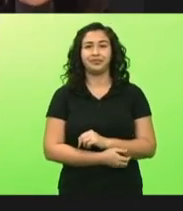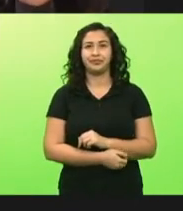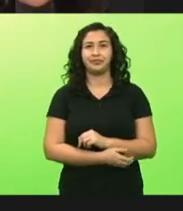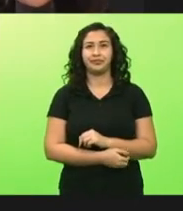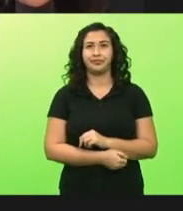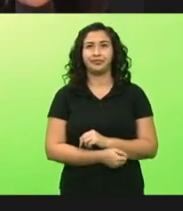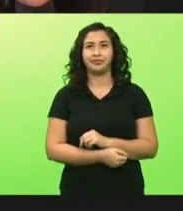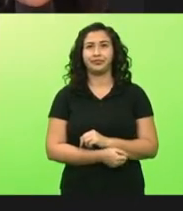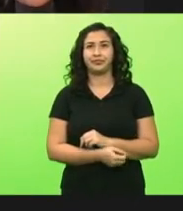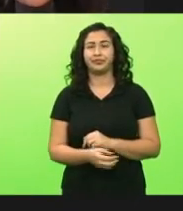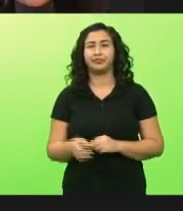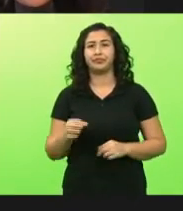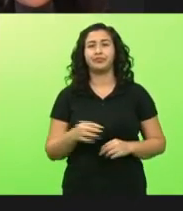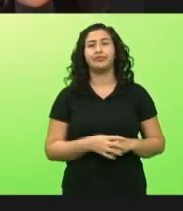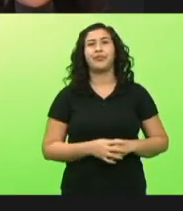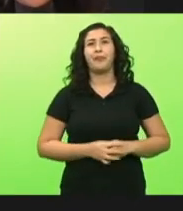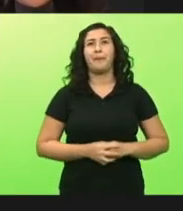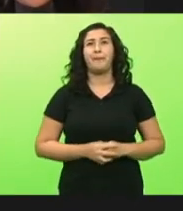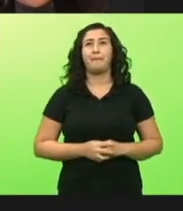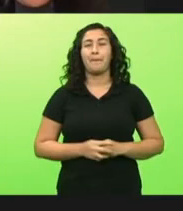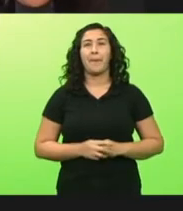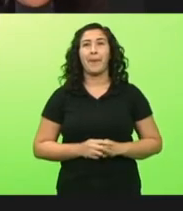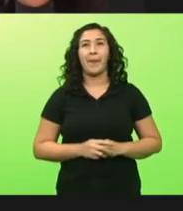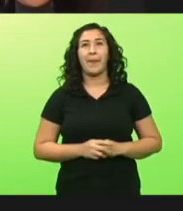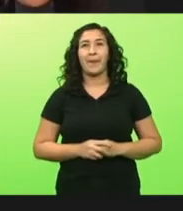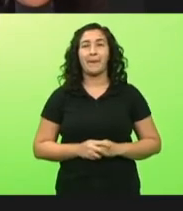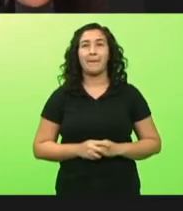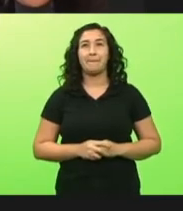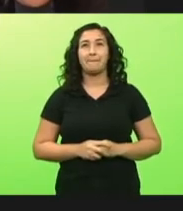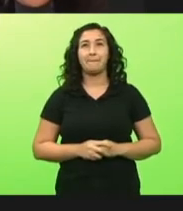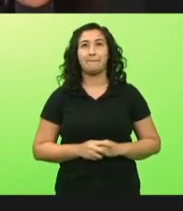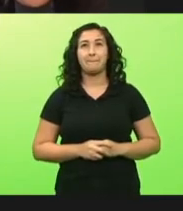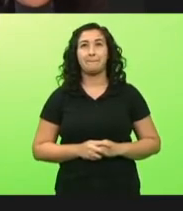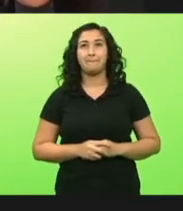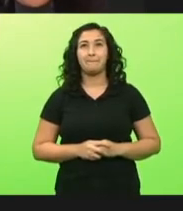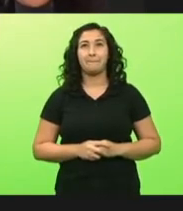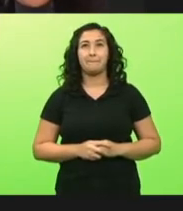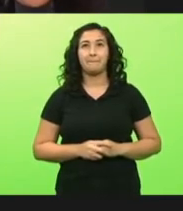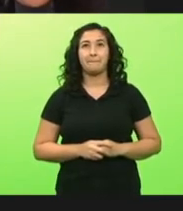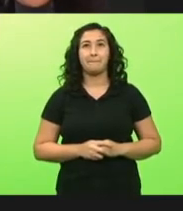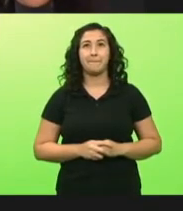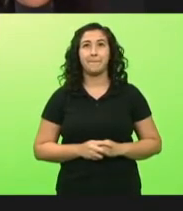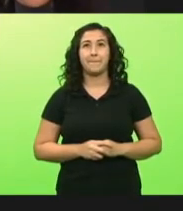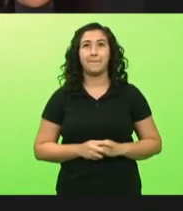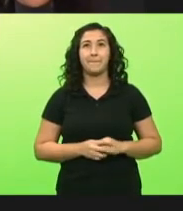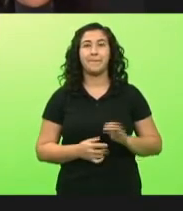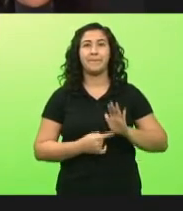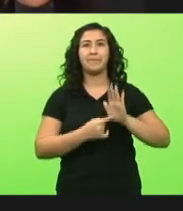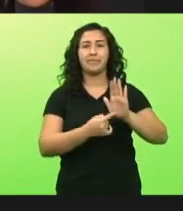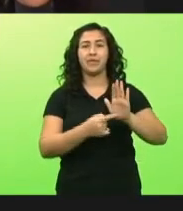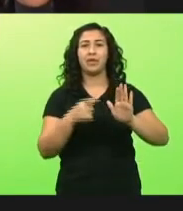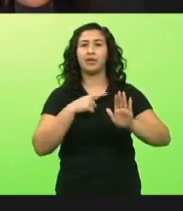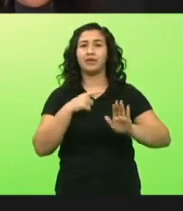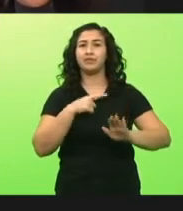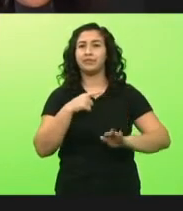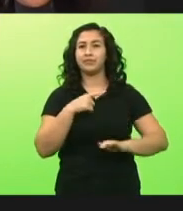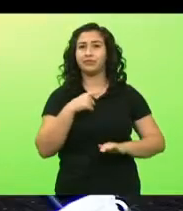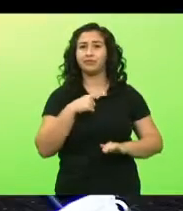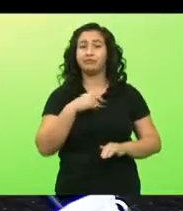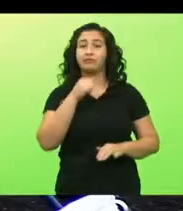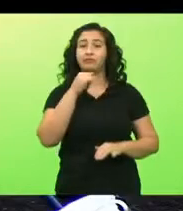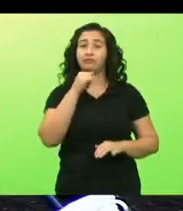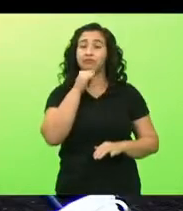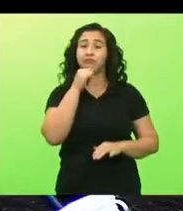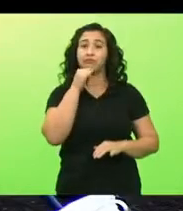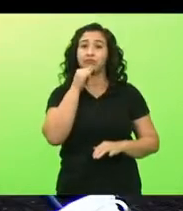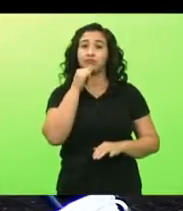na sequência a deputada Ada Faraco de Luca. Tem uma indicação aqui, senhor presidente, que é um grande exemplo do